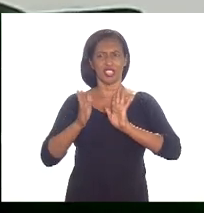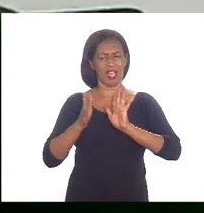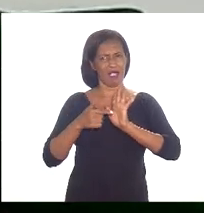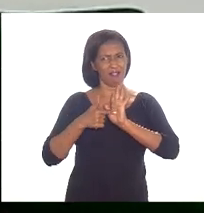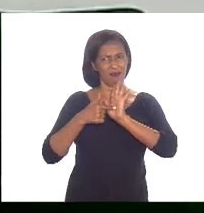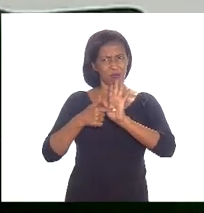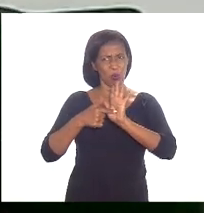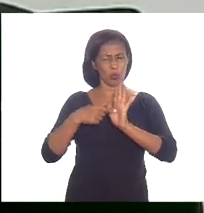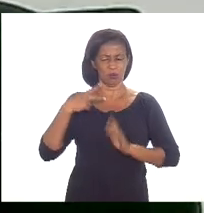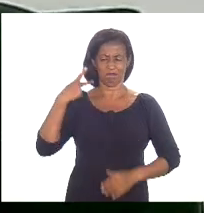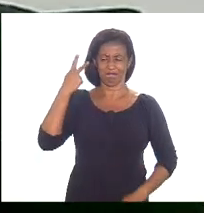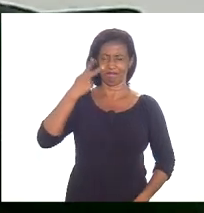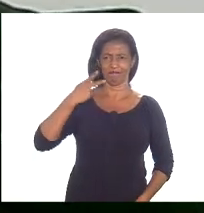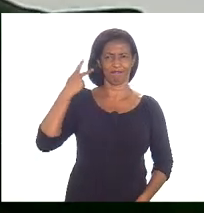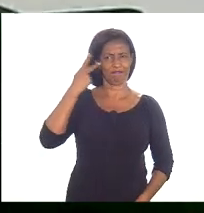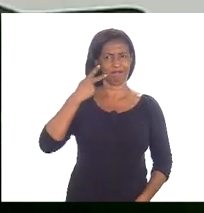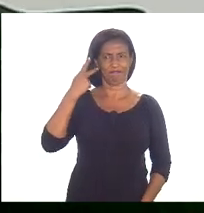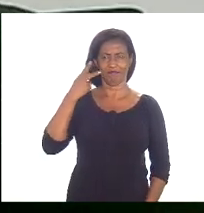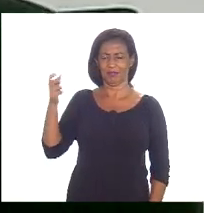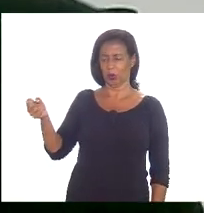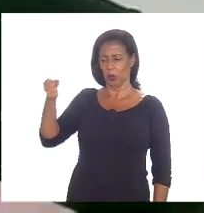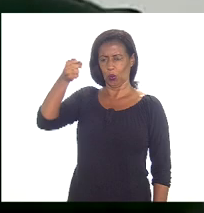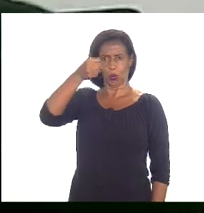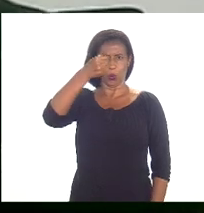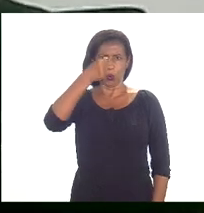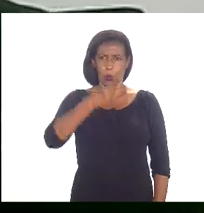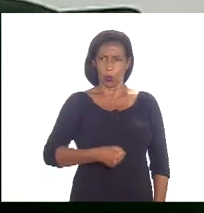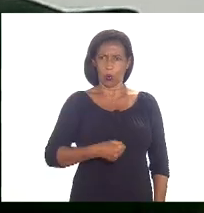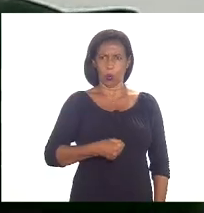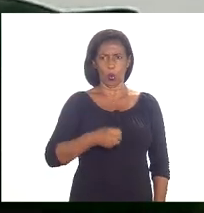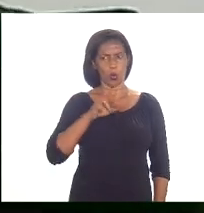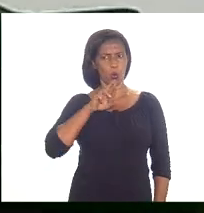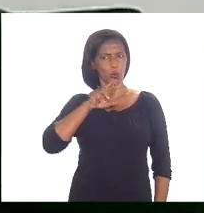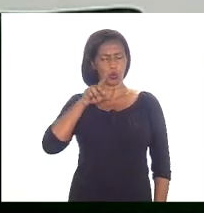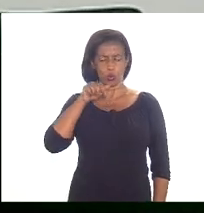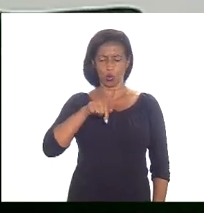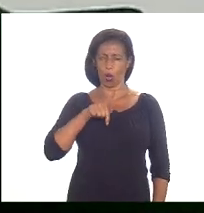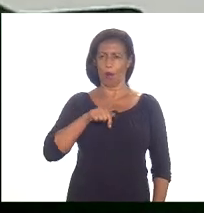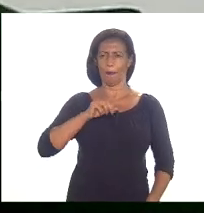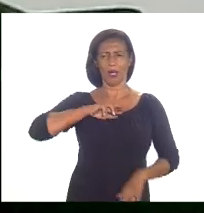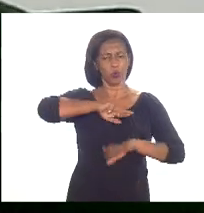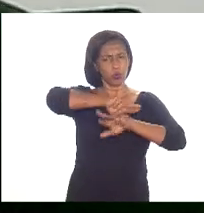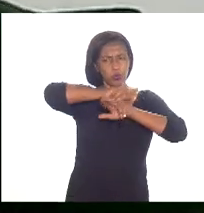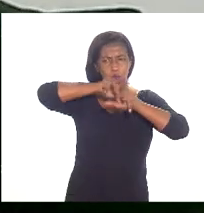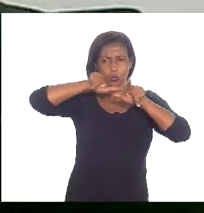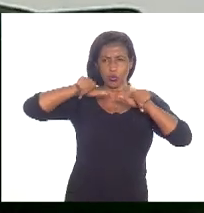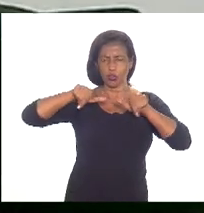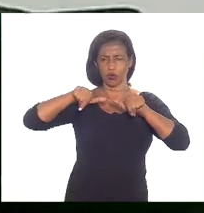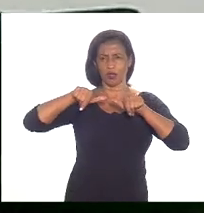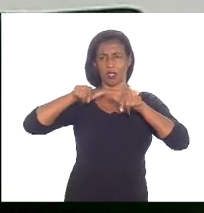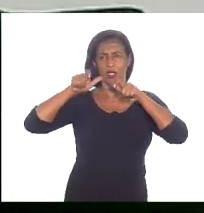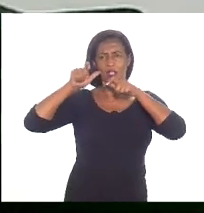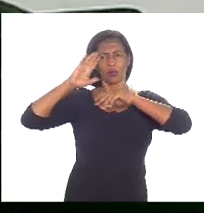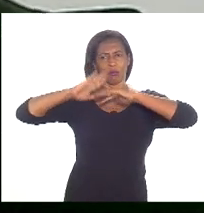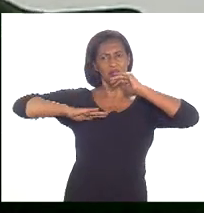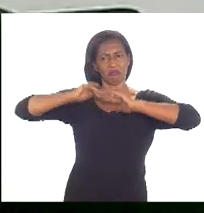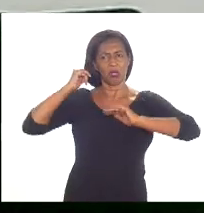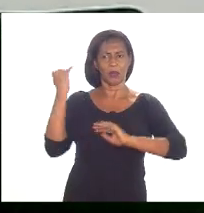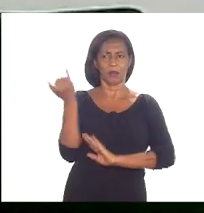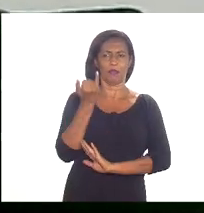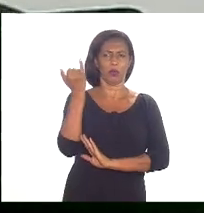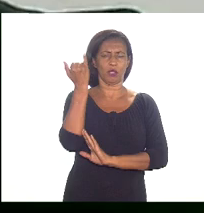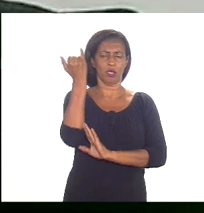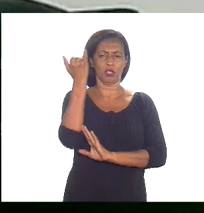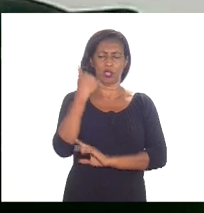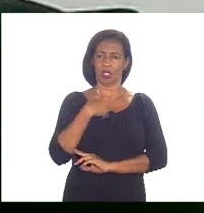de envergadura para exercer não esse, não só esse, mas tantos outros cargos de importância. Como corregedor, não tenho